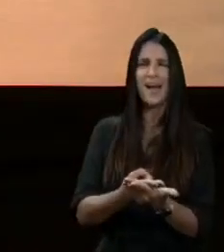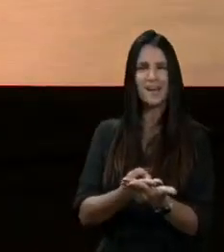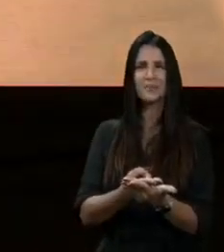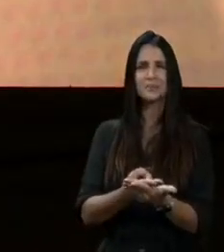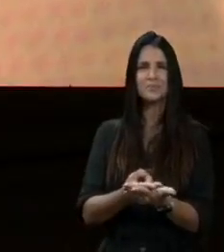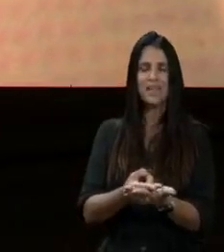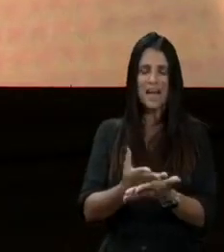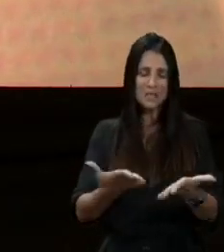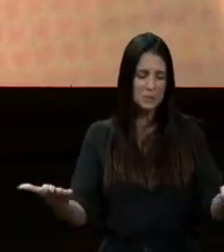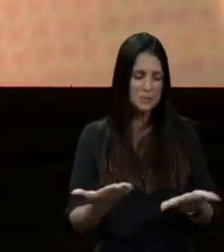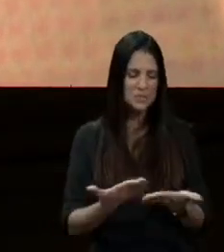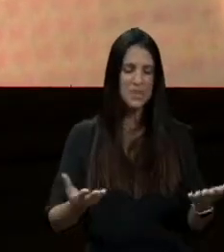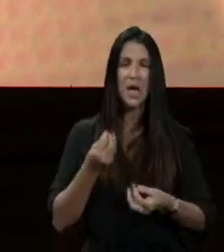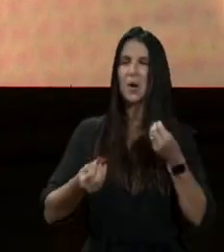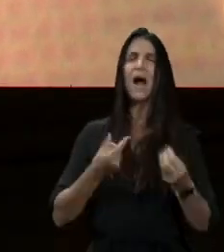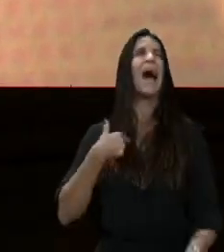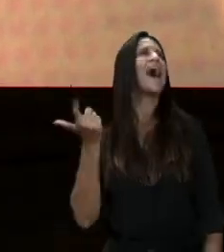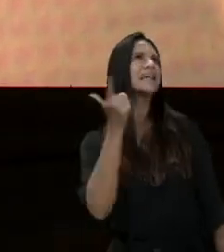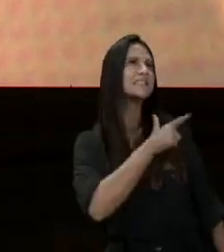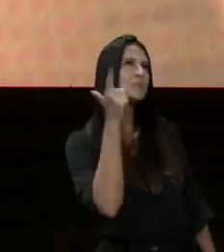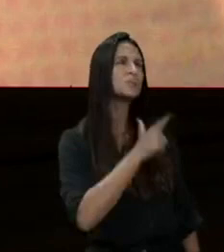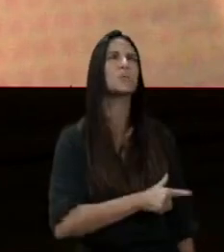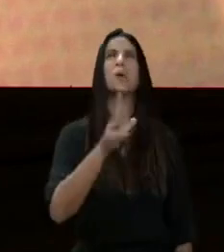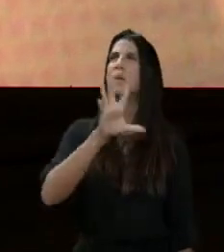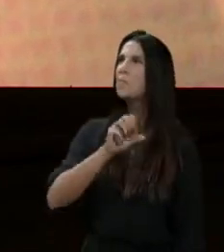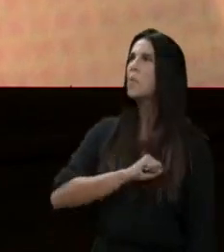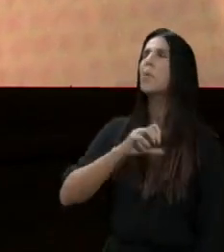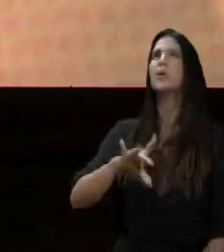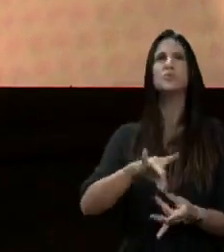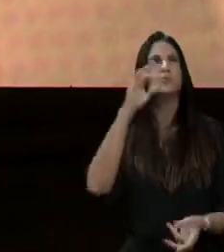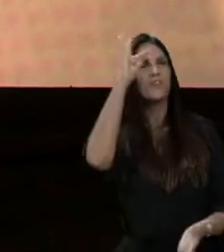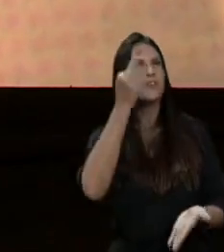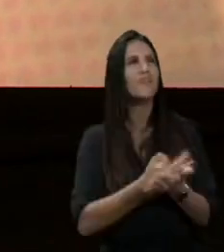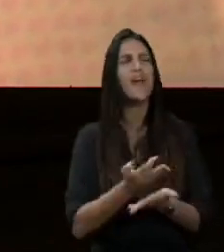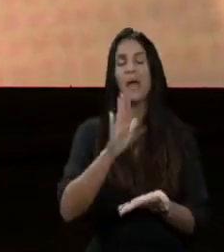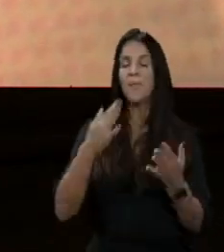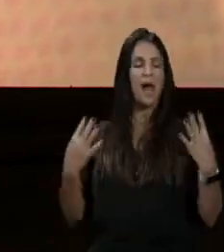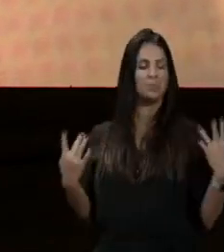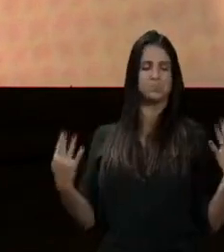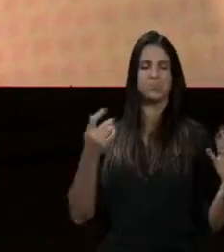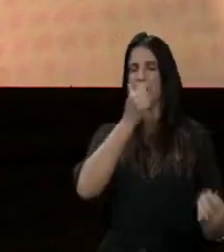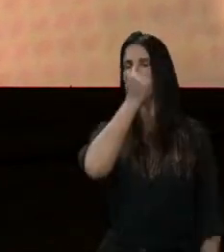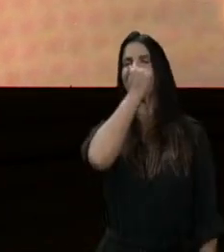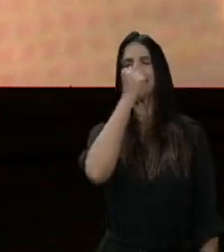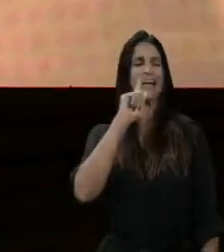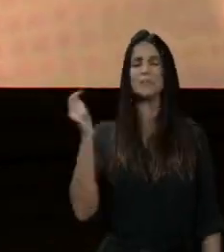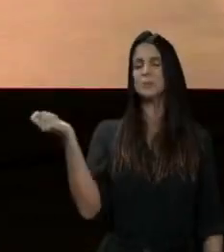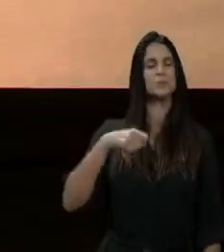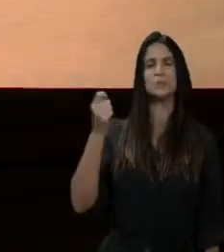complexa respondendo falar com a gente tentou a gente teve amor a gente tem espírito de fé mas aqui ó a multidão Dá para entrar não mas não